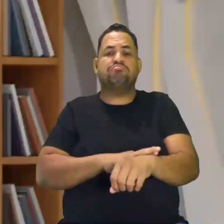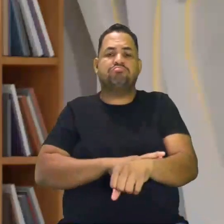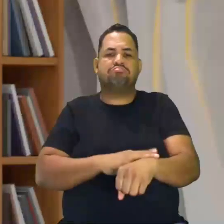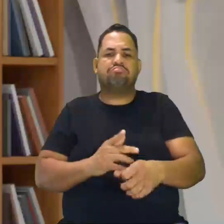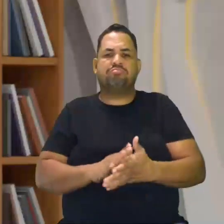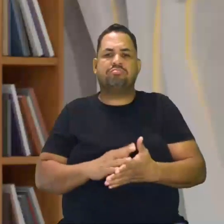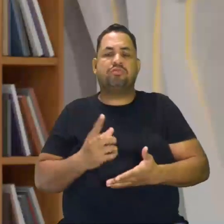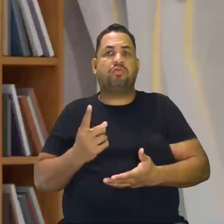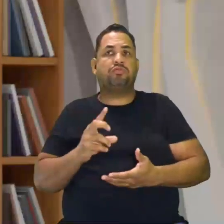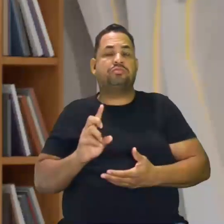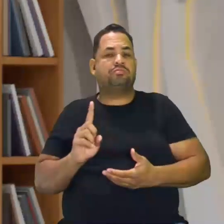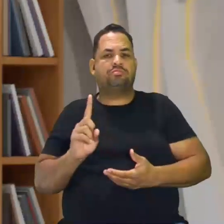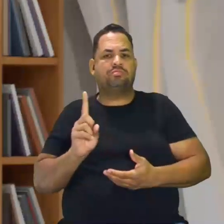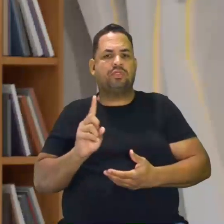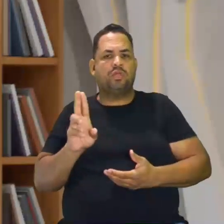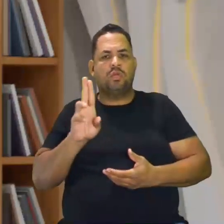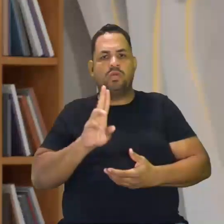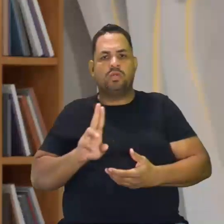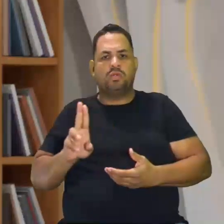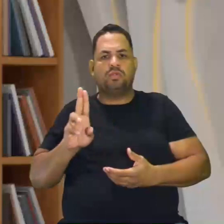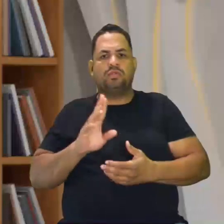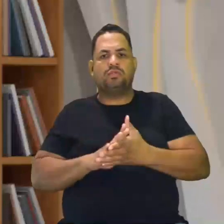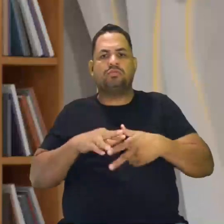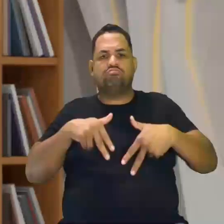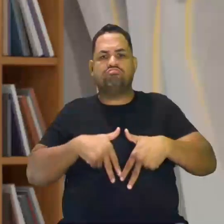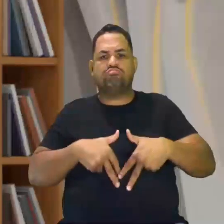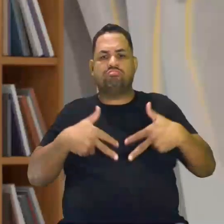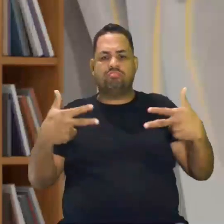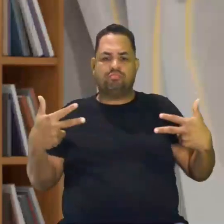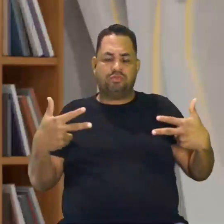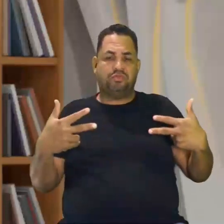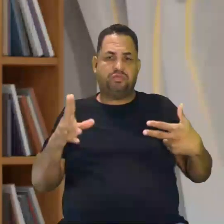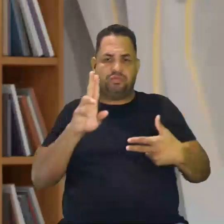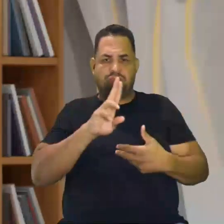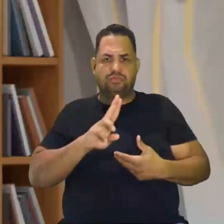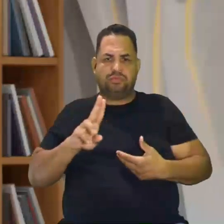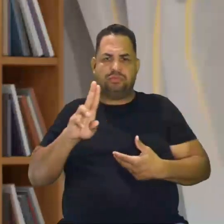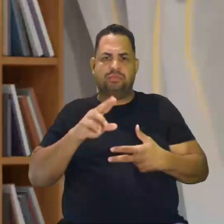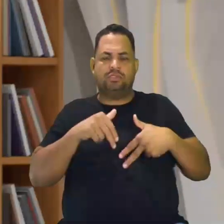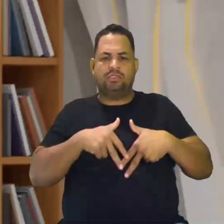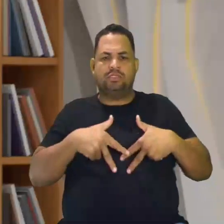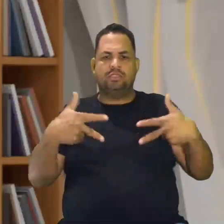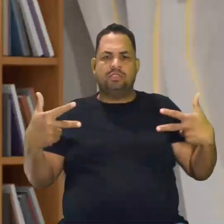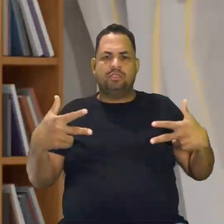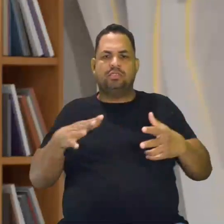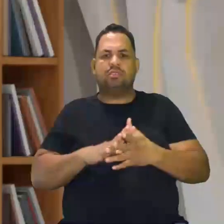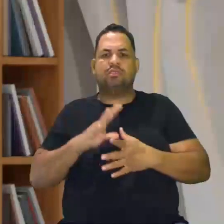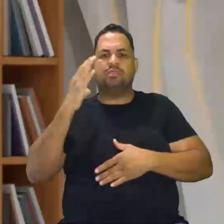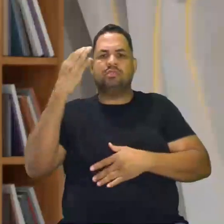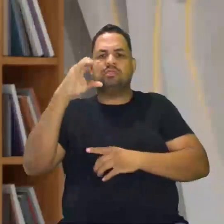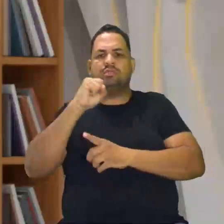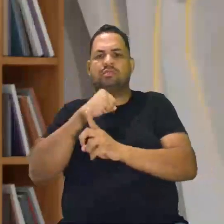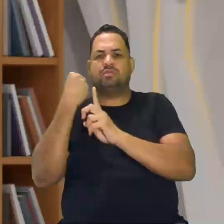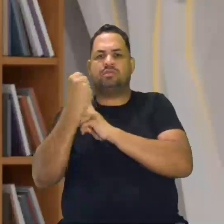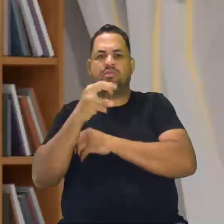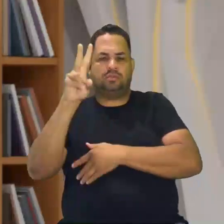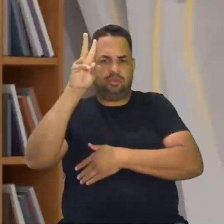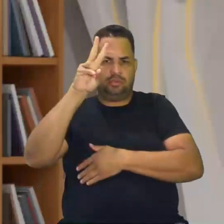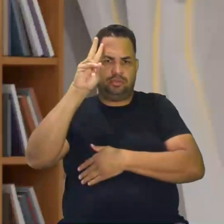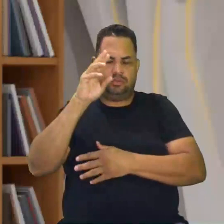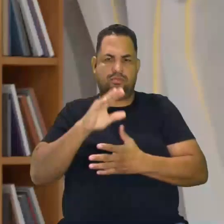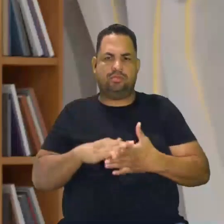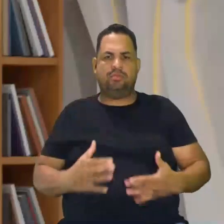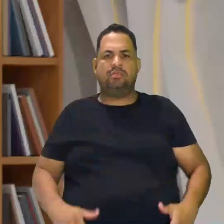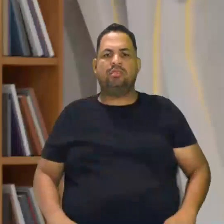não utiliza raça, a gente utiliza etnia, não os cientistas sociais, os